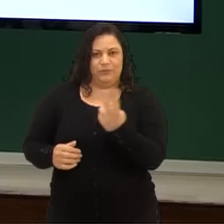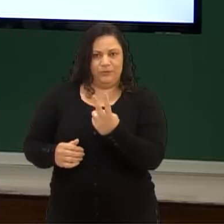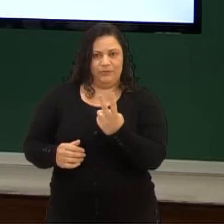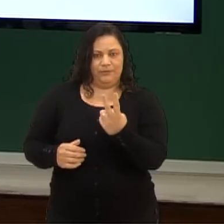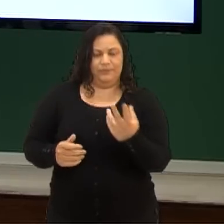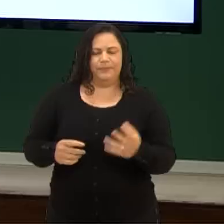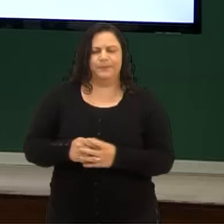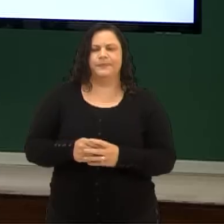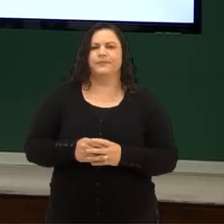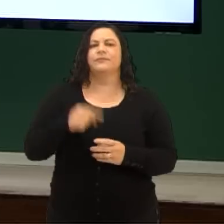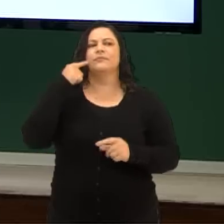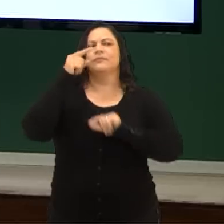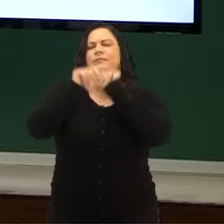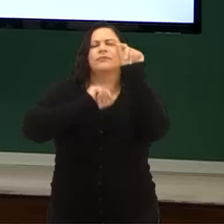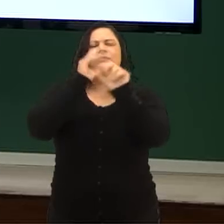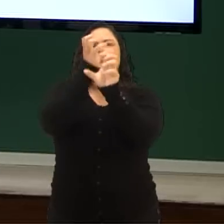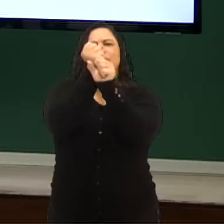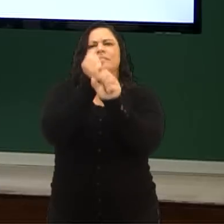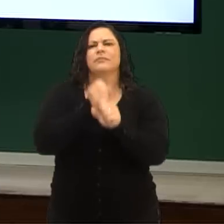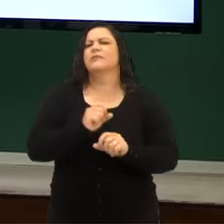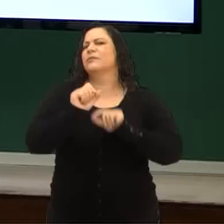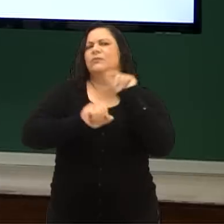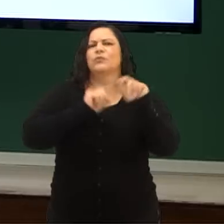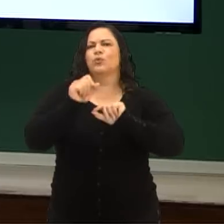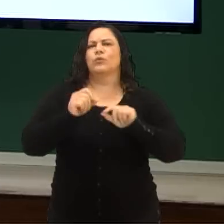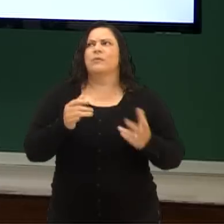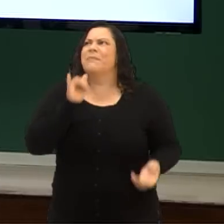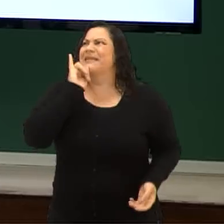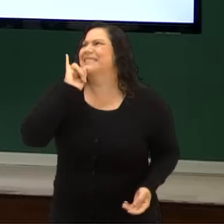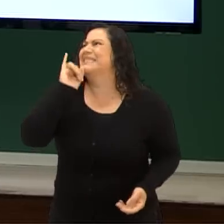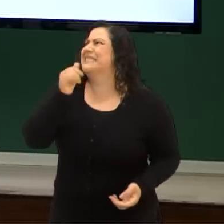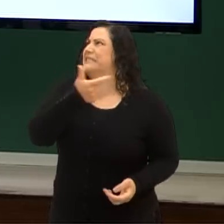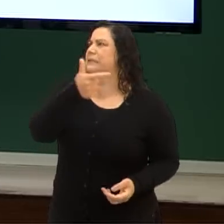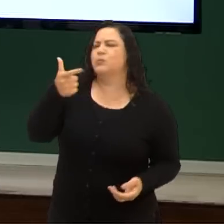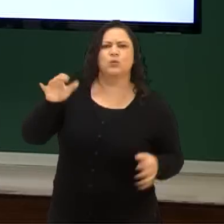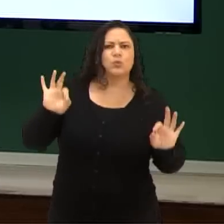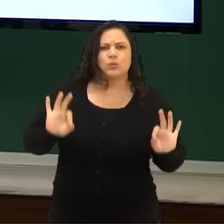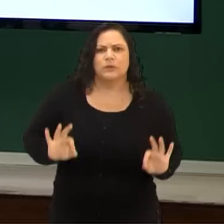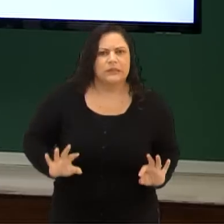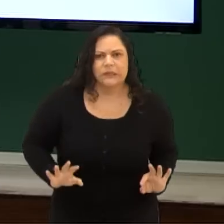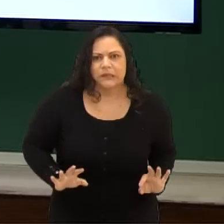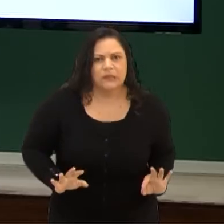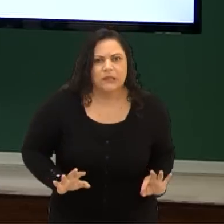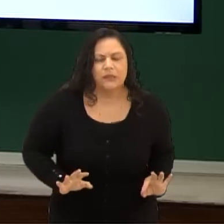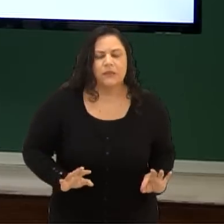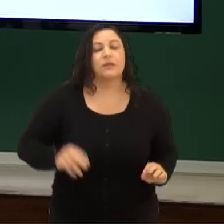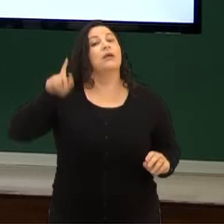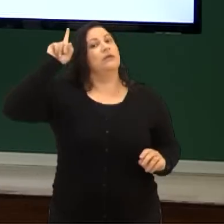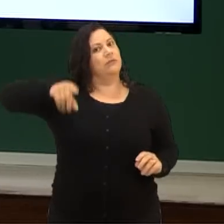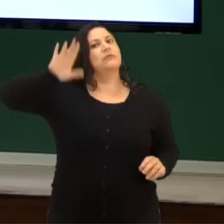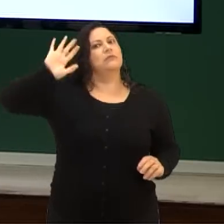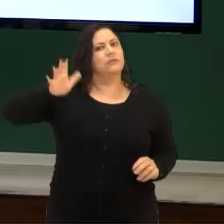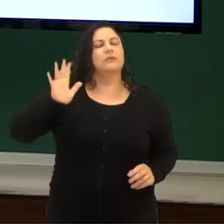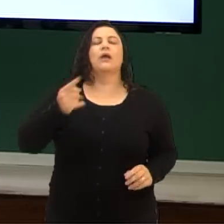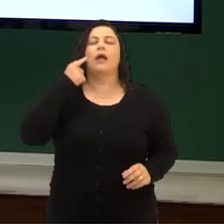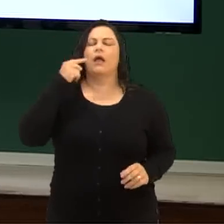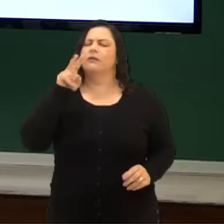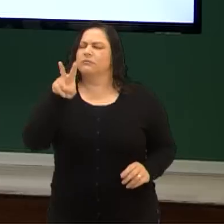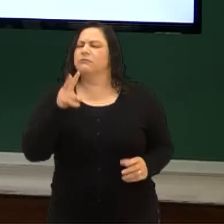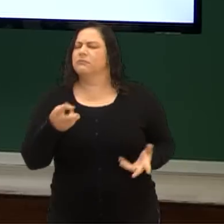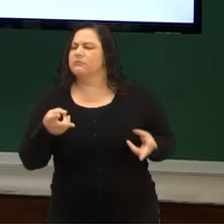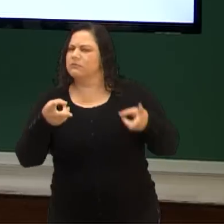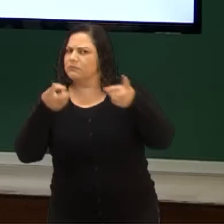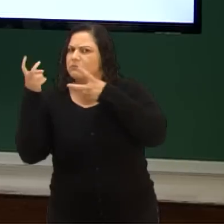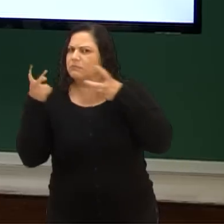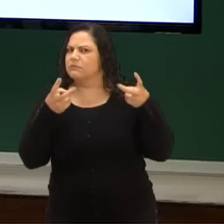todas essas continhas. Nossa, professor, mas você não fez nenhum exemplo. Pessoal, isso aqui vocês já viram. E assim, eu vou forçar a barra.